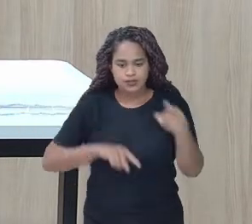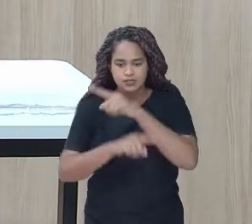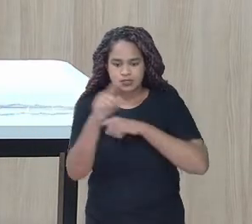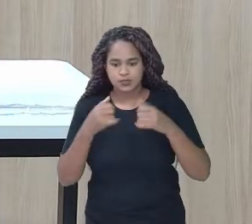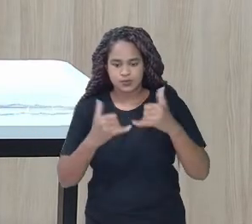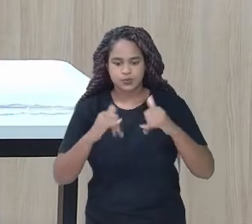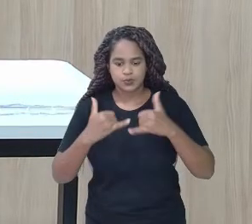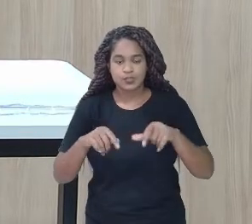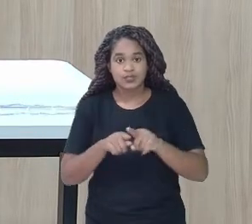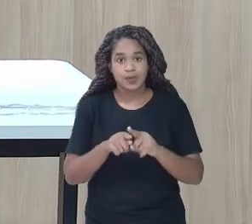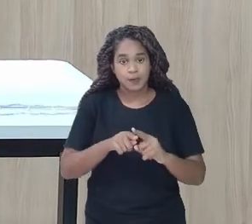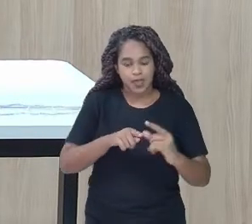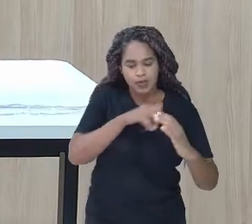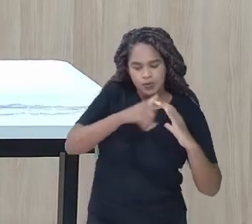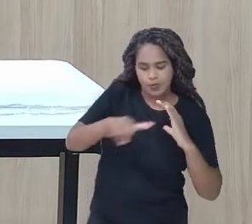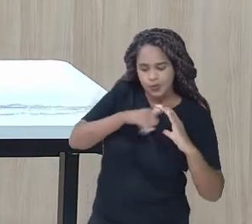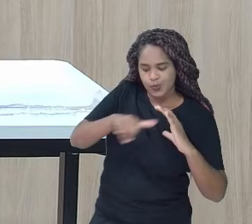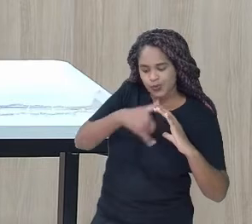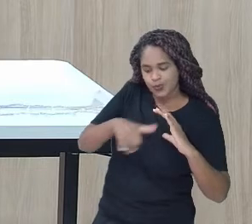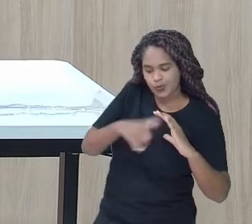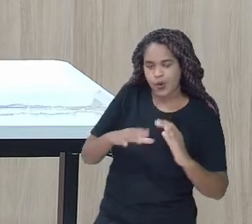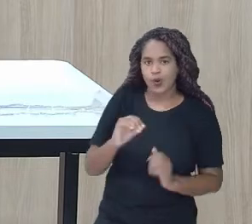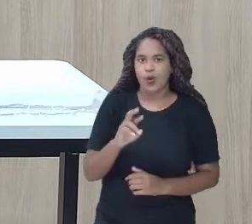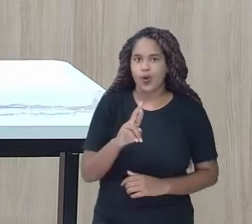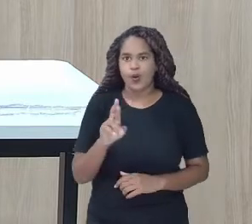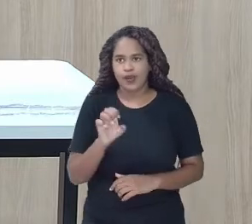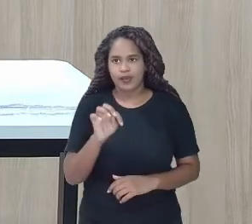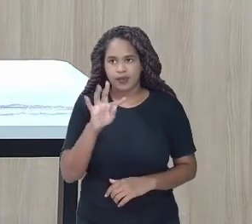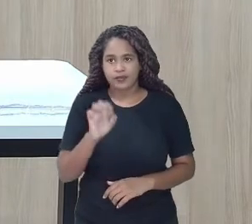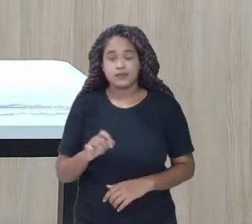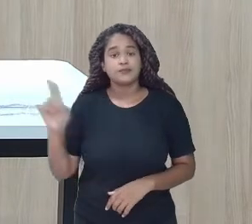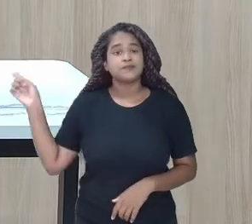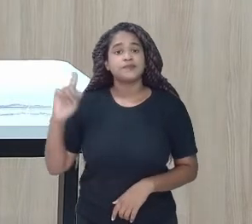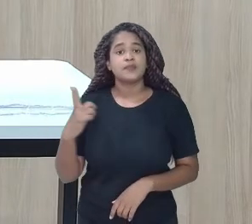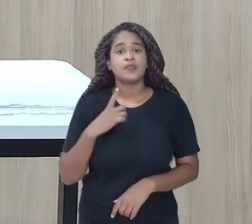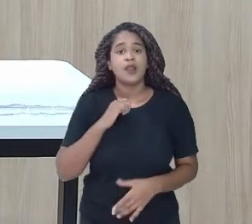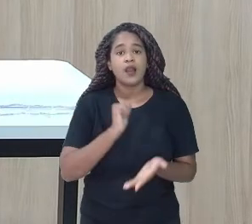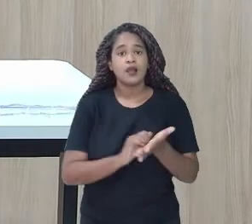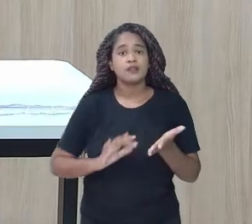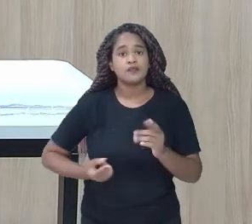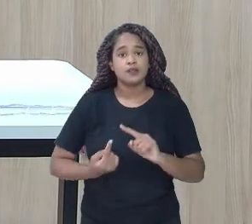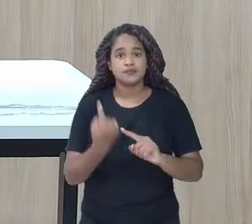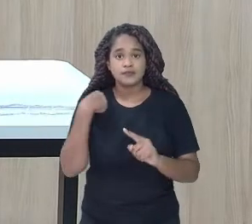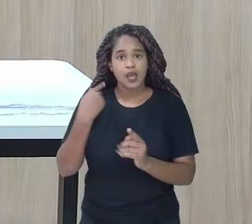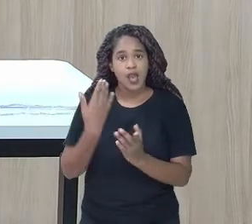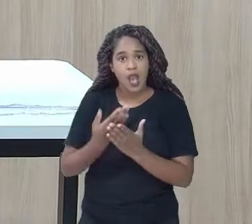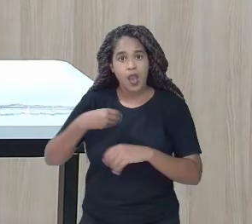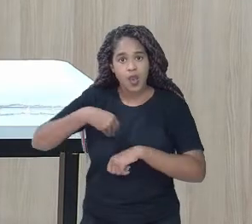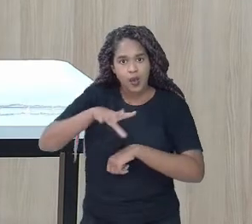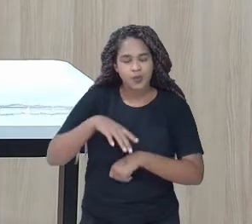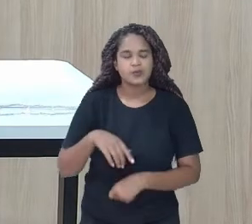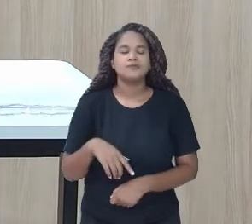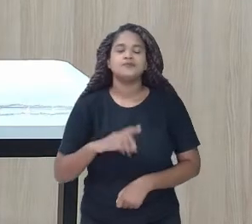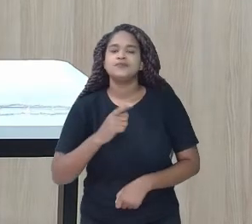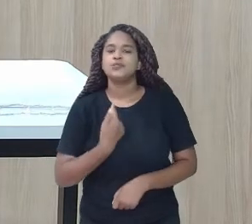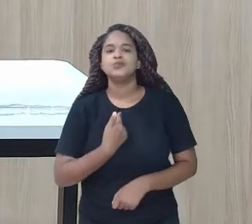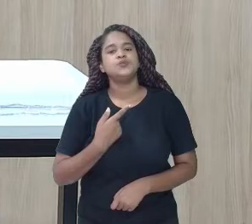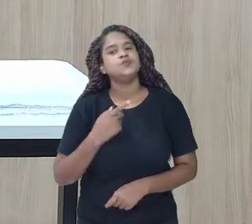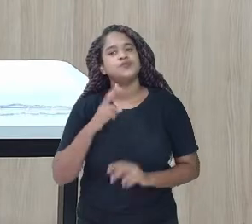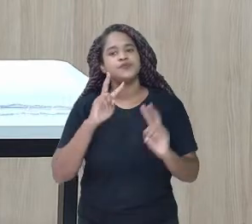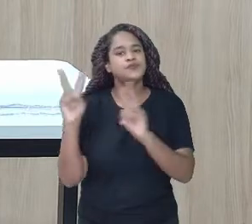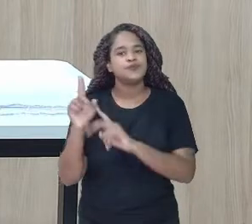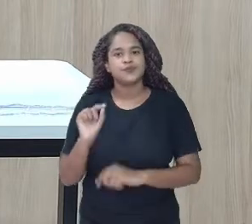a corrente elétrica. Então, eu tenho uma atividade aí que nós vimos na nossa aula anterior, que nós vimos que nós